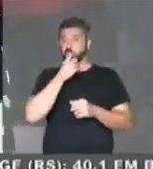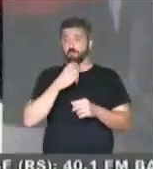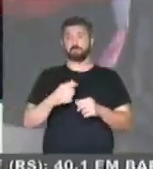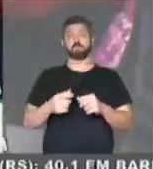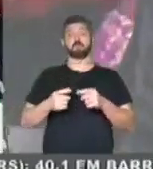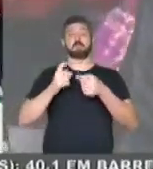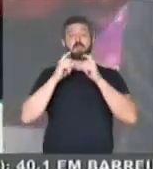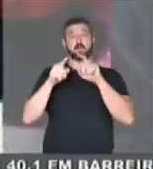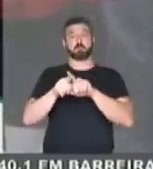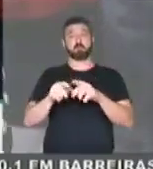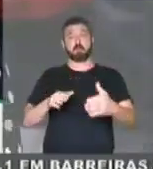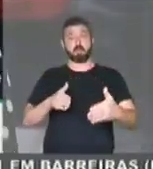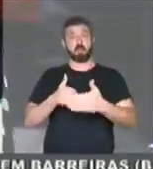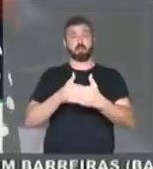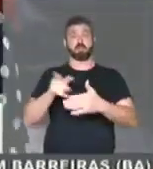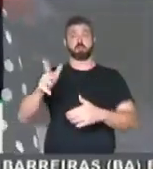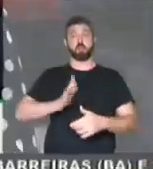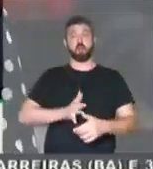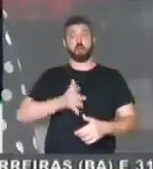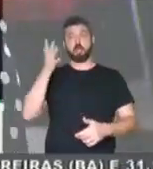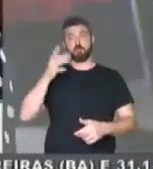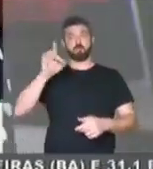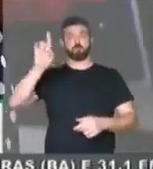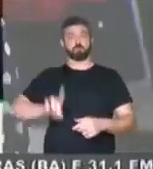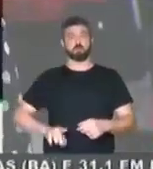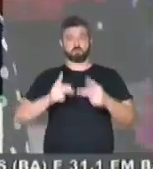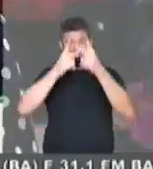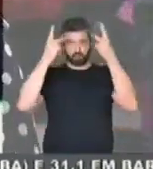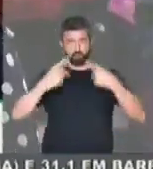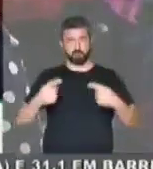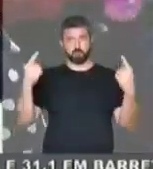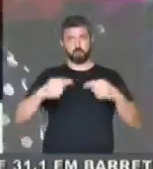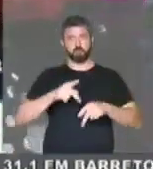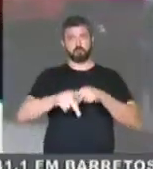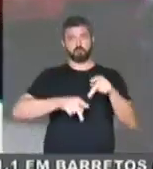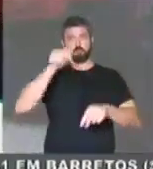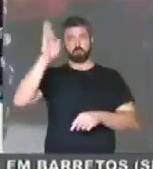administrativas para barrar essa atrocidade aos direitos humanos e ao povo brasileiro. Obrigada.